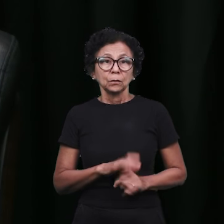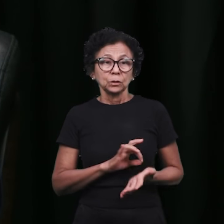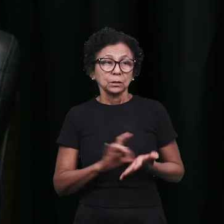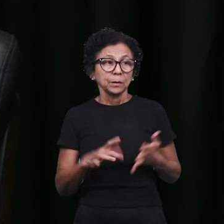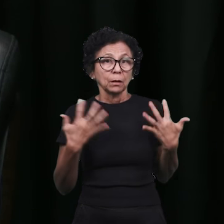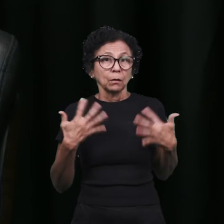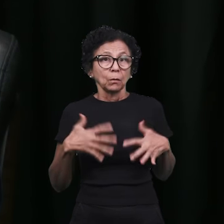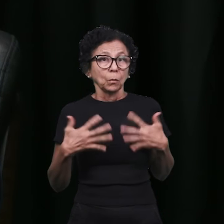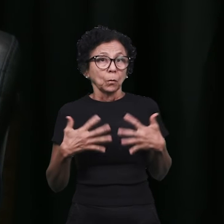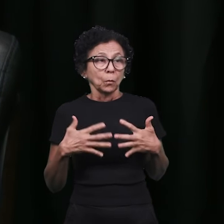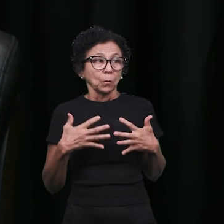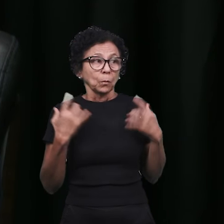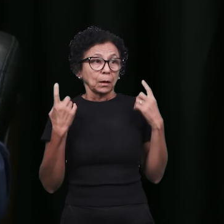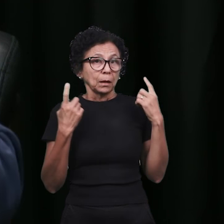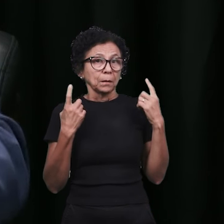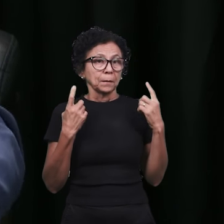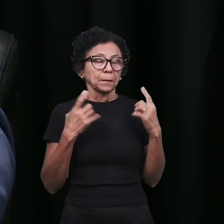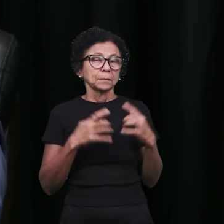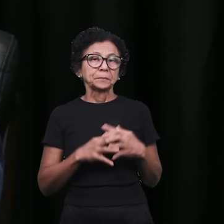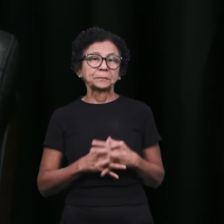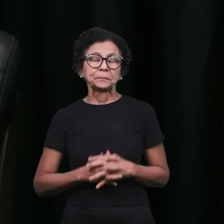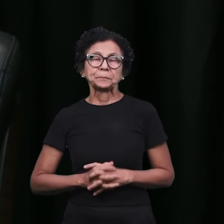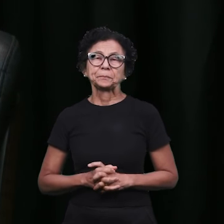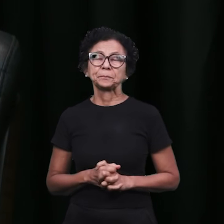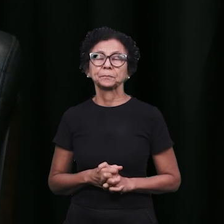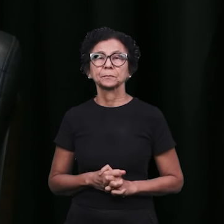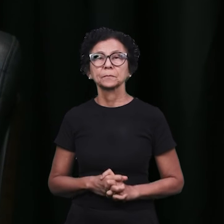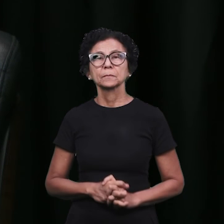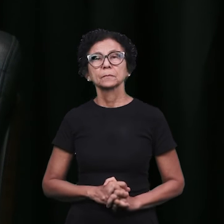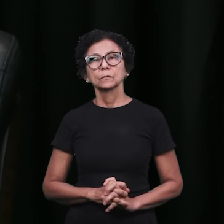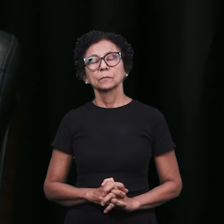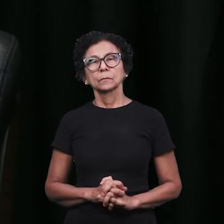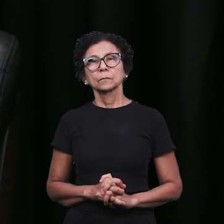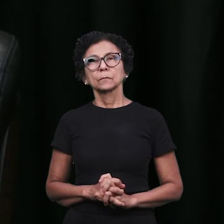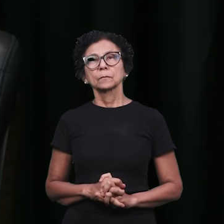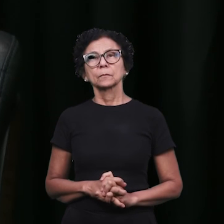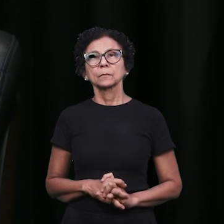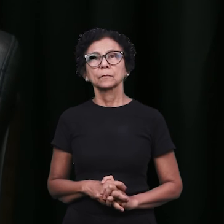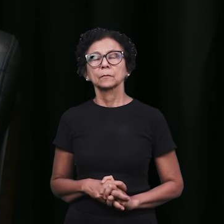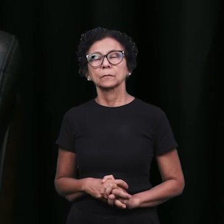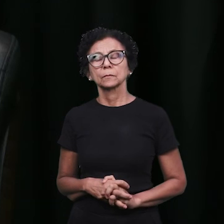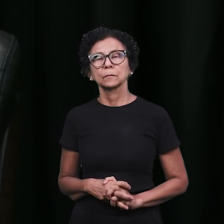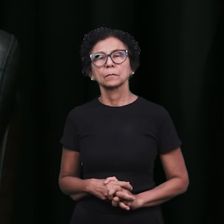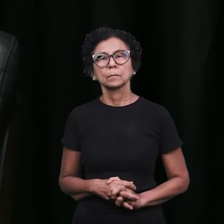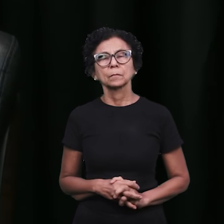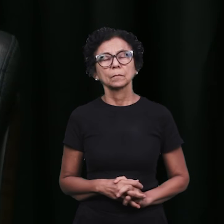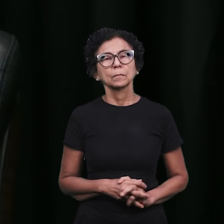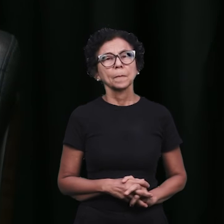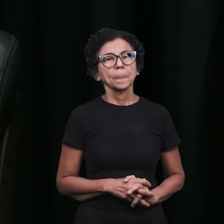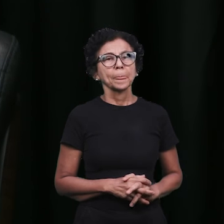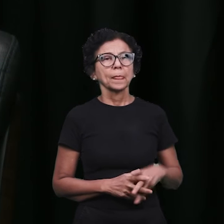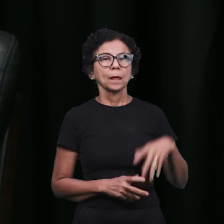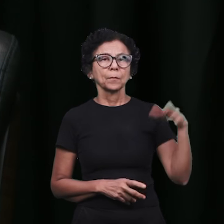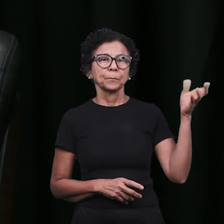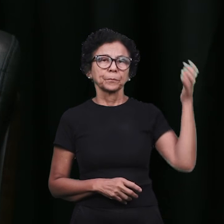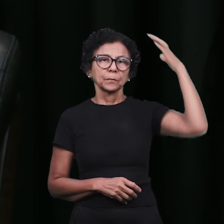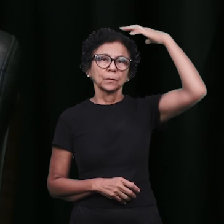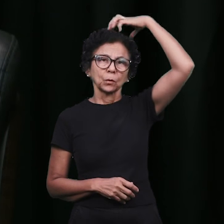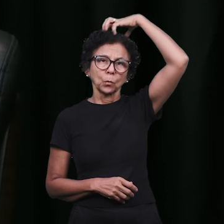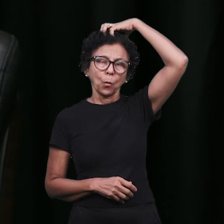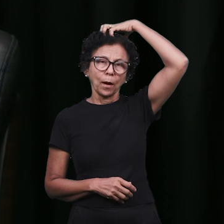Luiz, agora vamos passar para o momento em que o rei ouviu a petição de